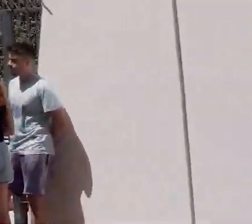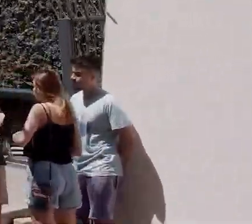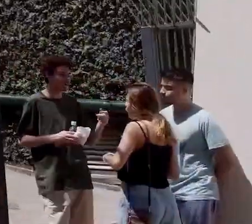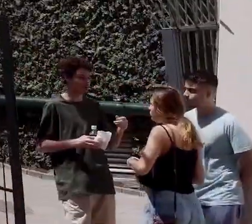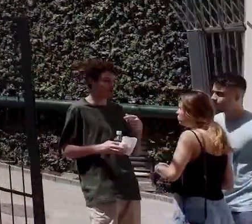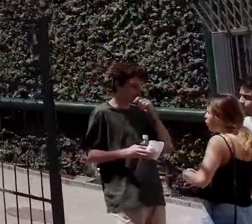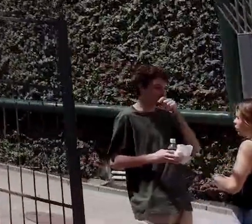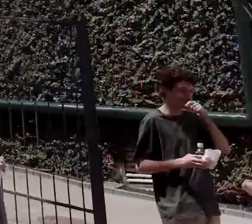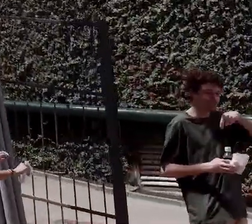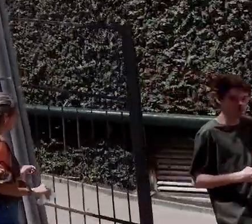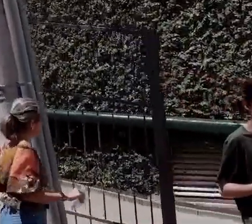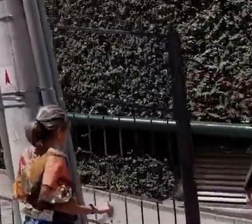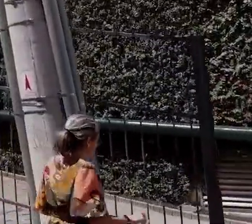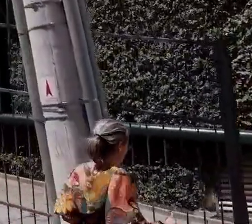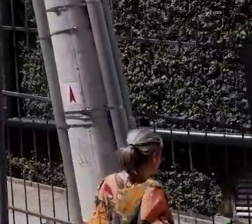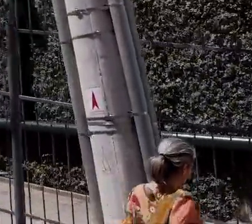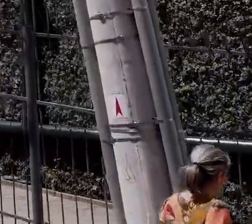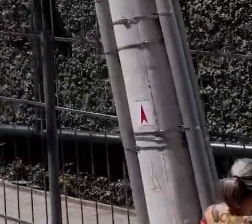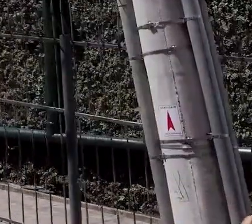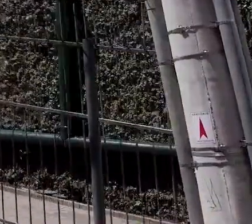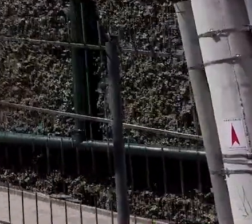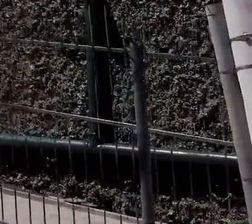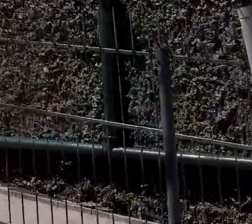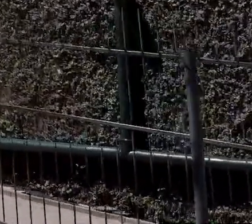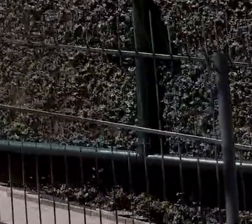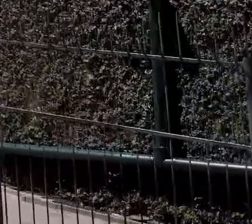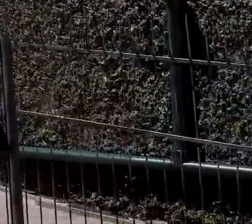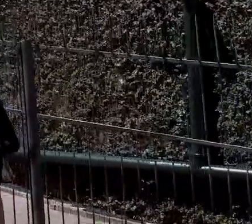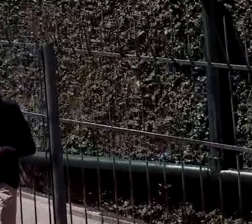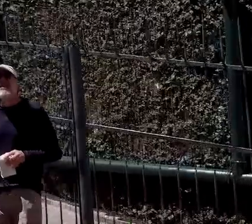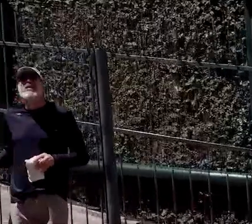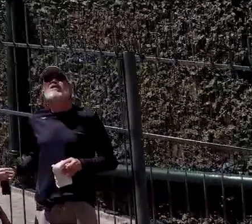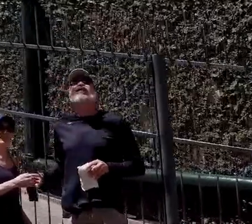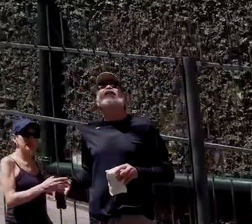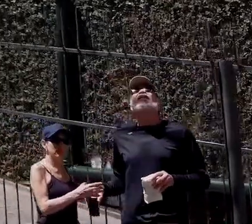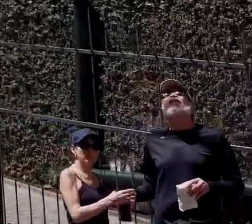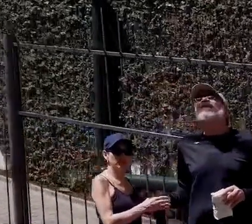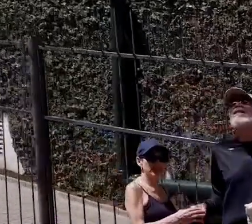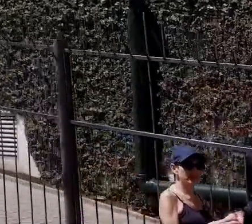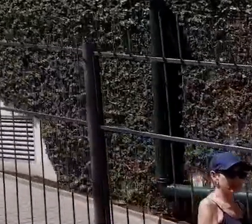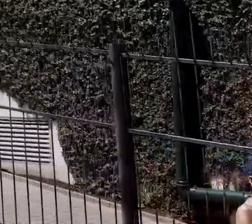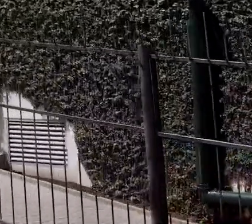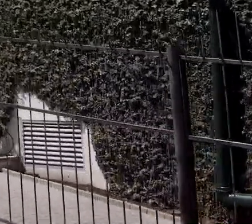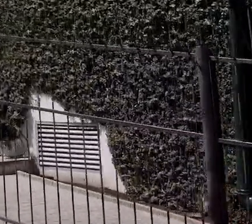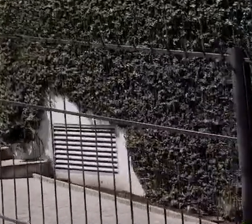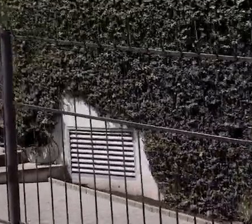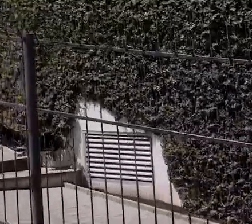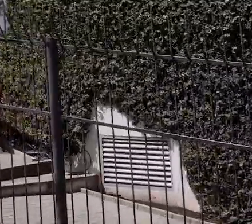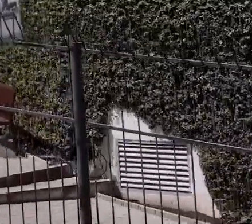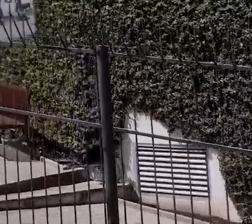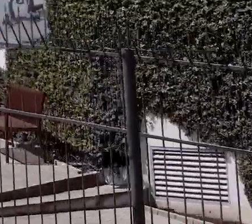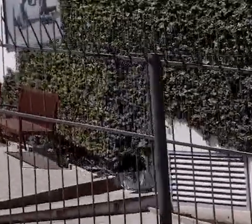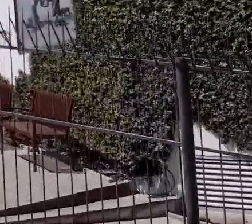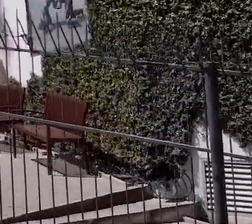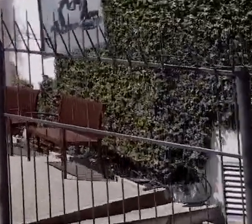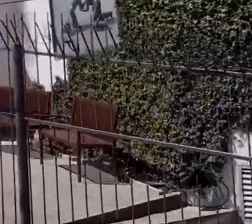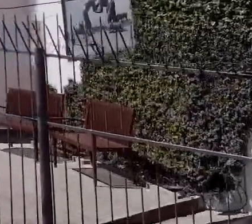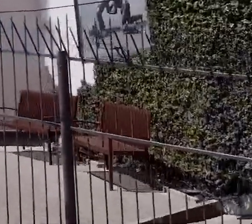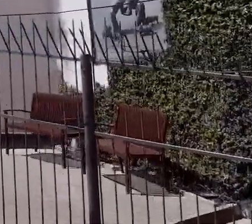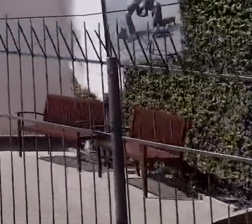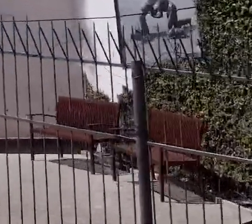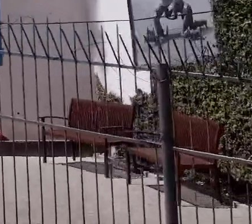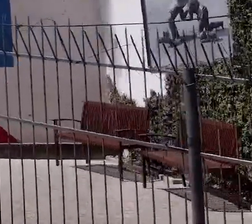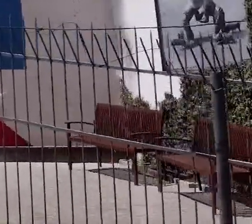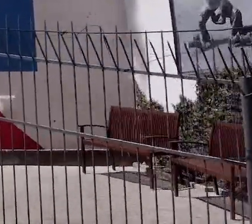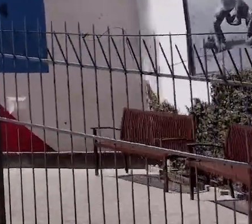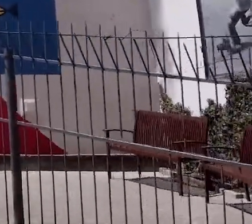Ao lado da ESPM, o extenso muro da Casa da Glória. Numa parte do muro, o desenho baseado em grafismos indígenas de autoria de